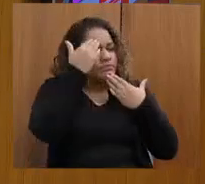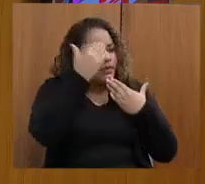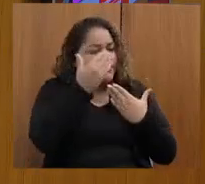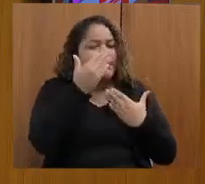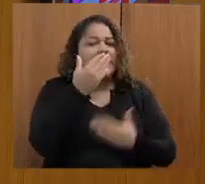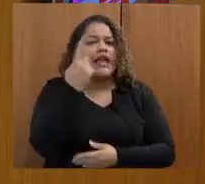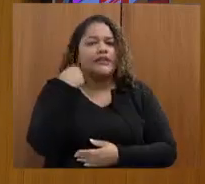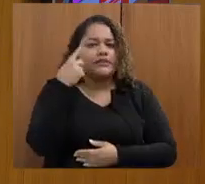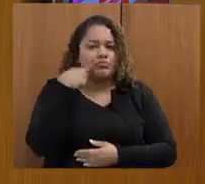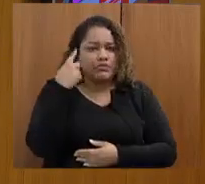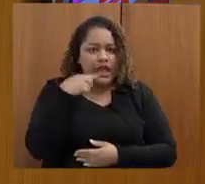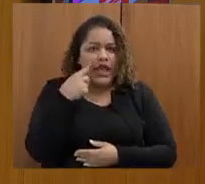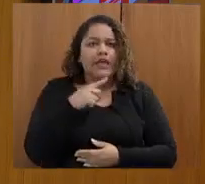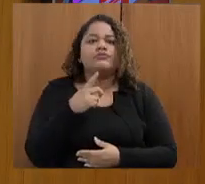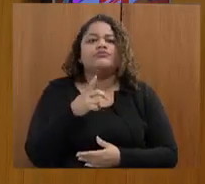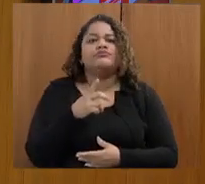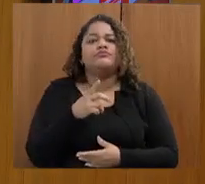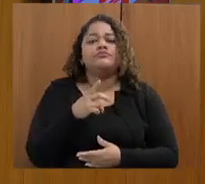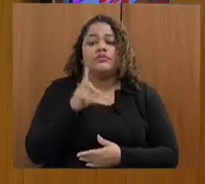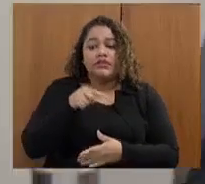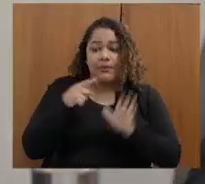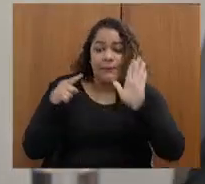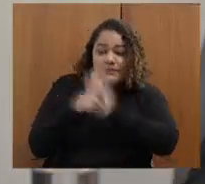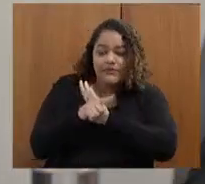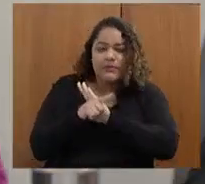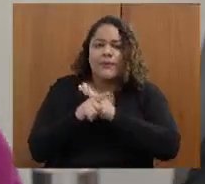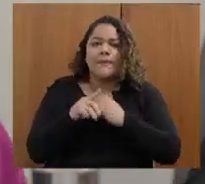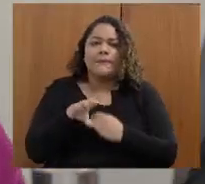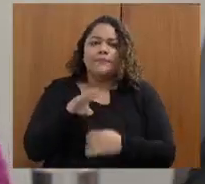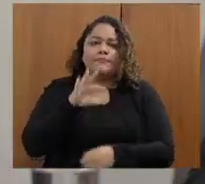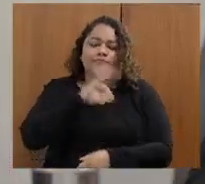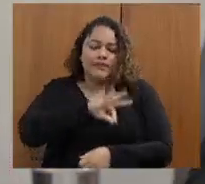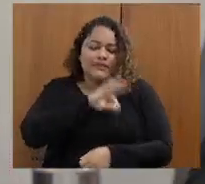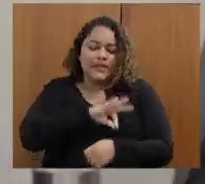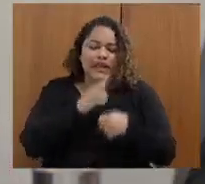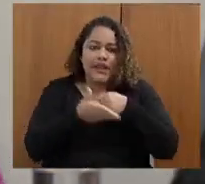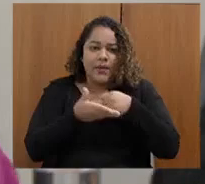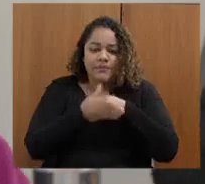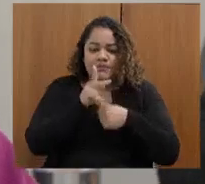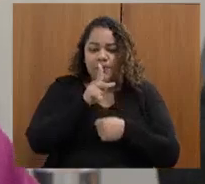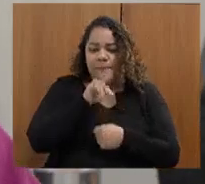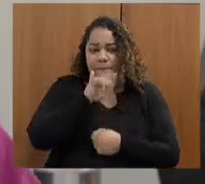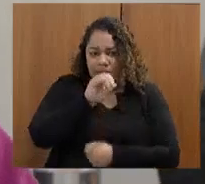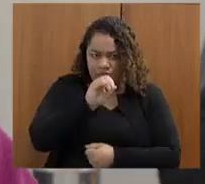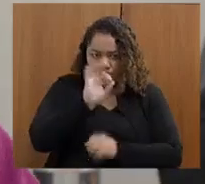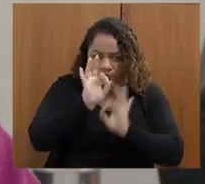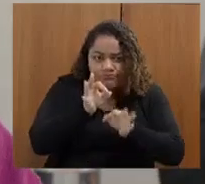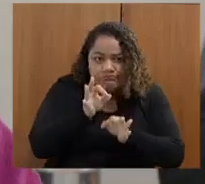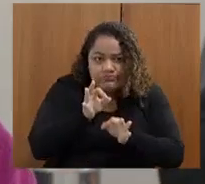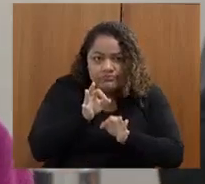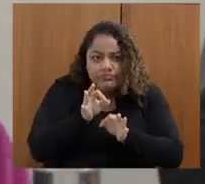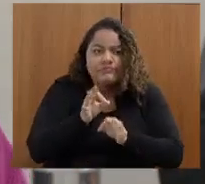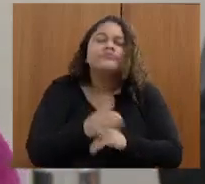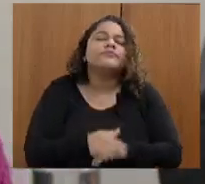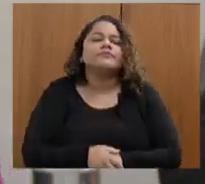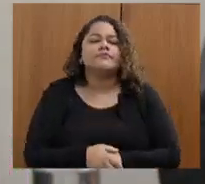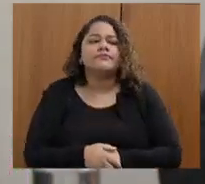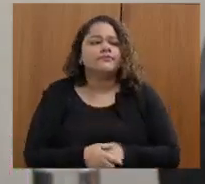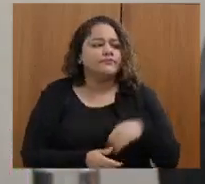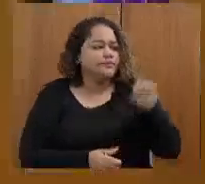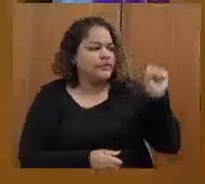questionamentos vossa excelência sobre a questão do piso e a questão salarial não é isso sim